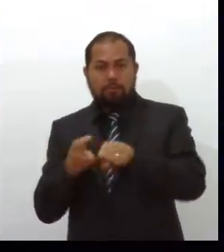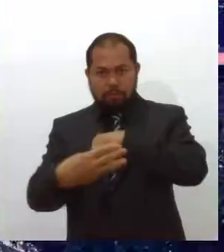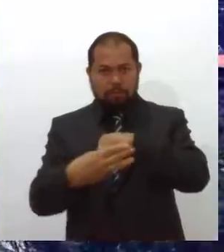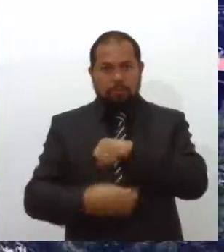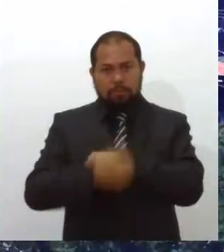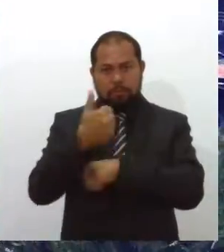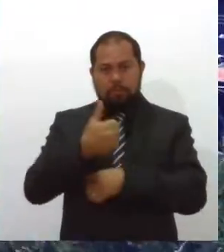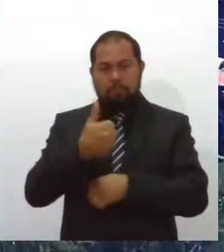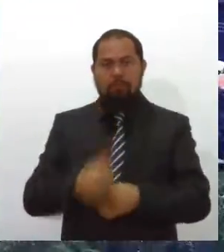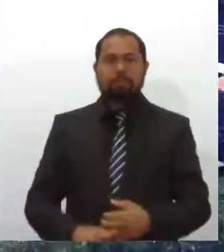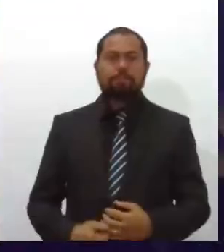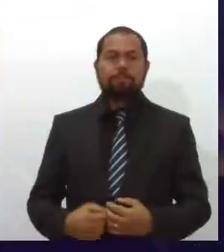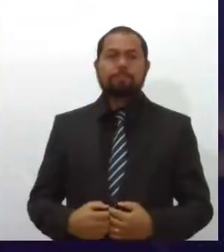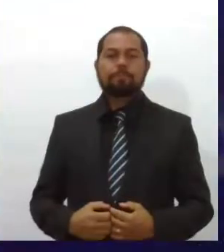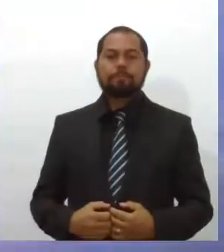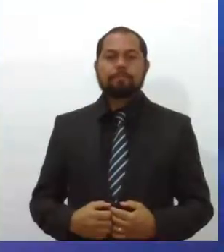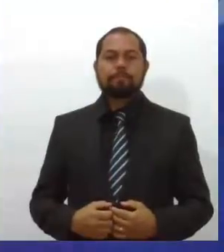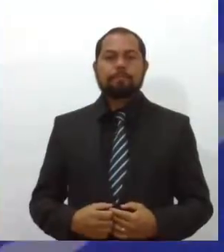edição.